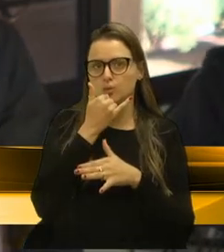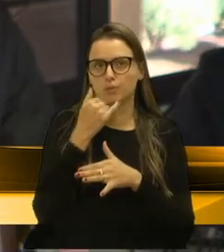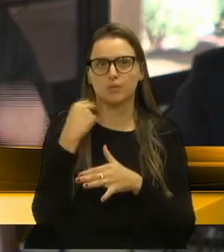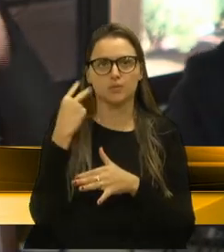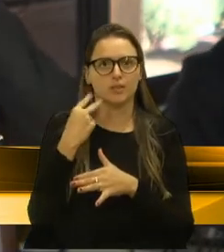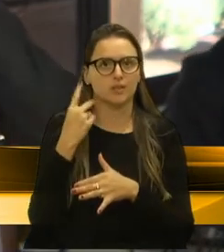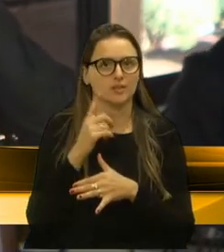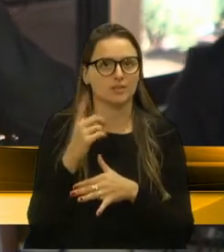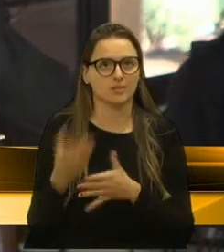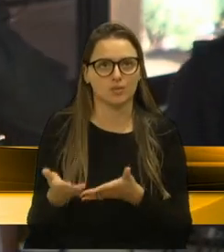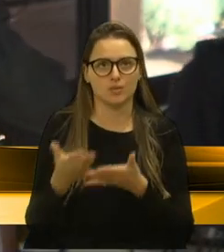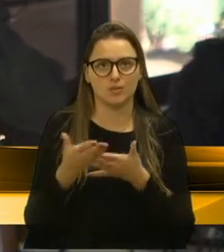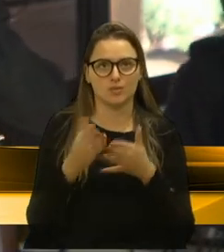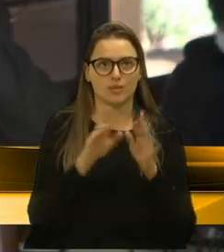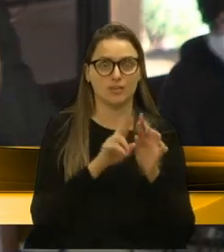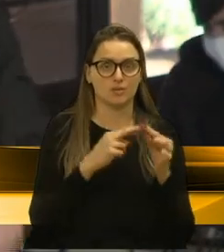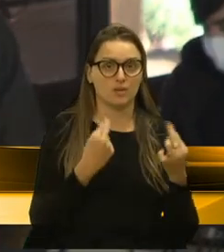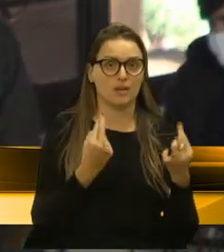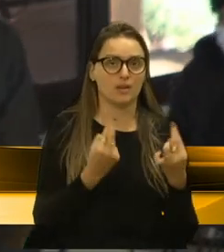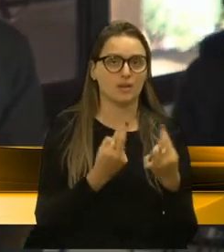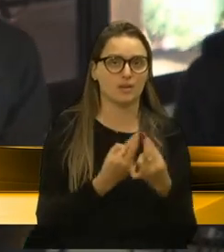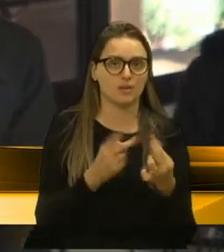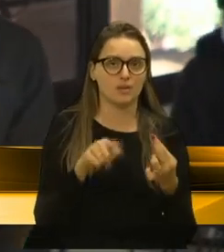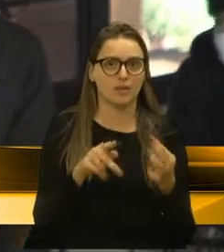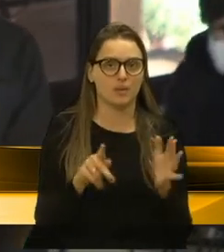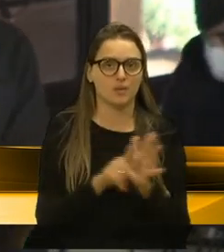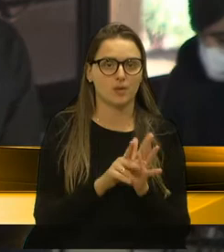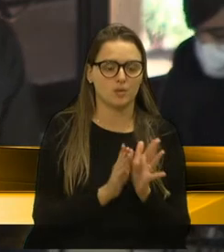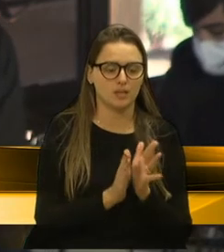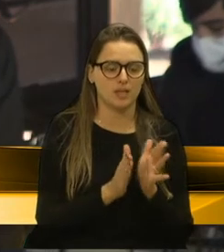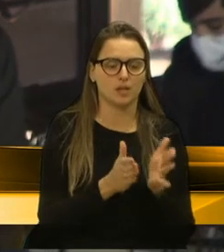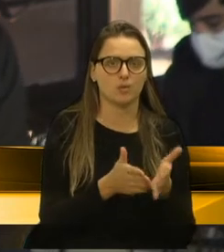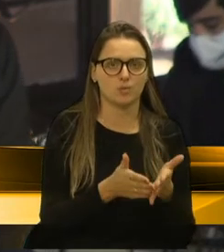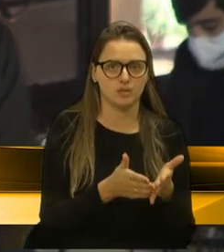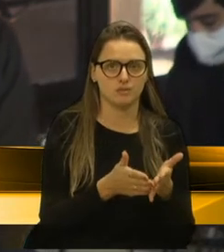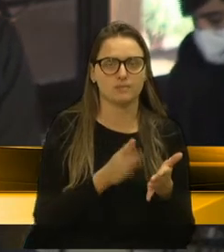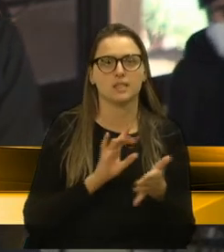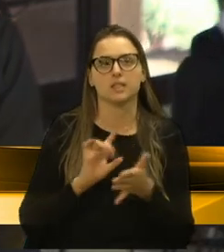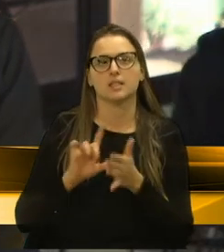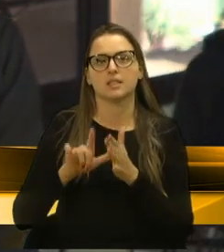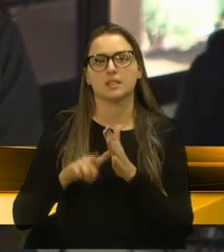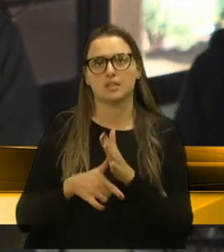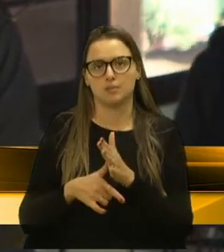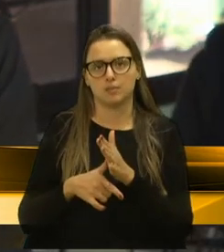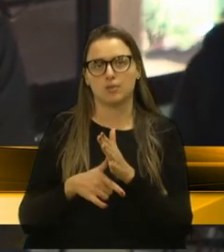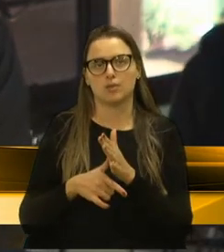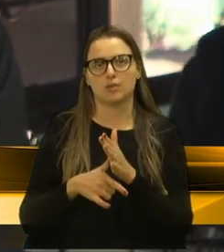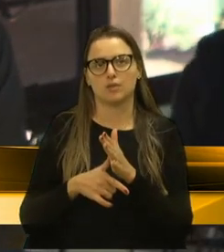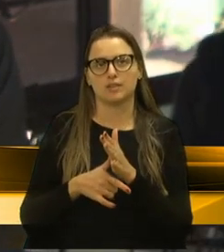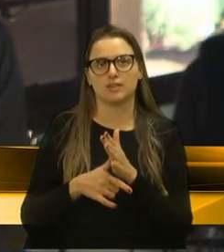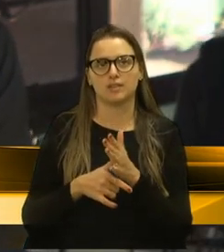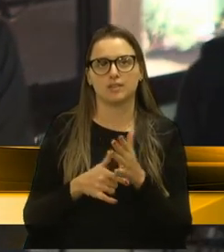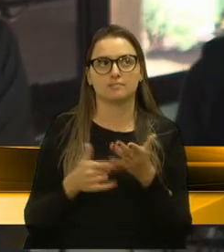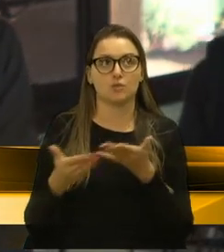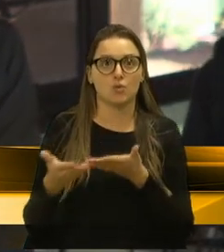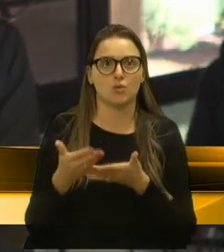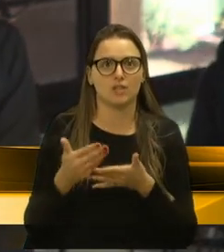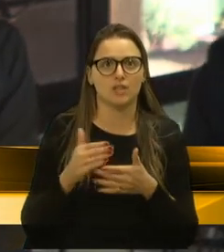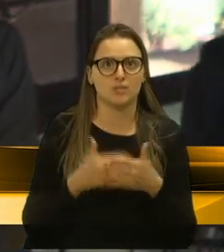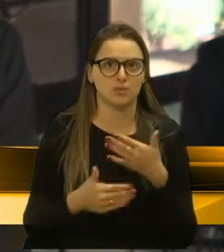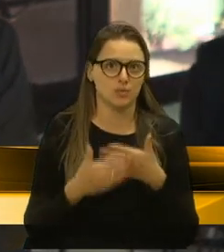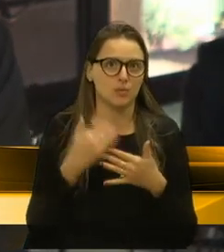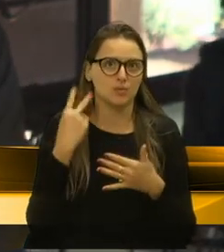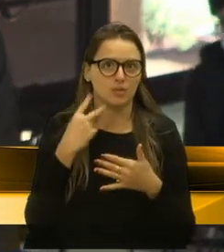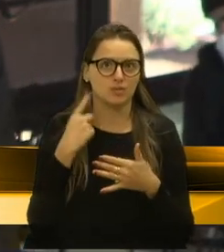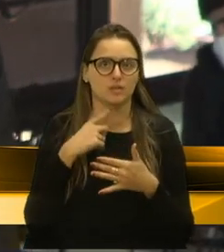aqui a reunião seria da comissão e logo após resolvemos abrir aos demais vereadores. Tivemos a presença